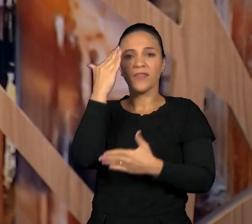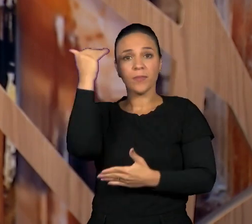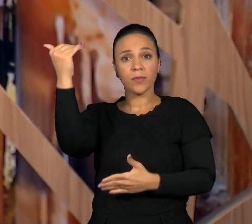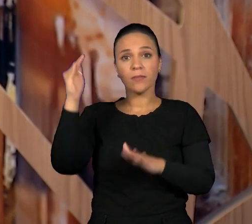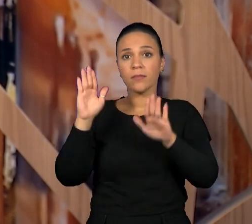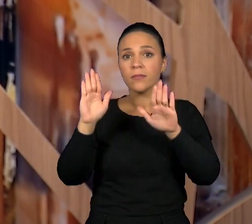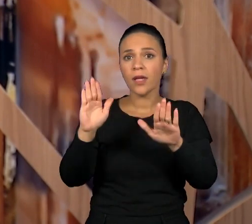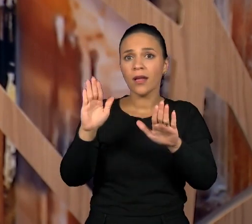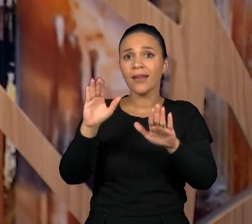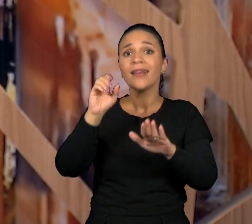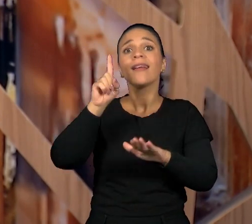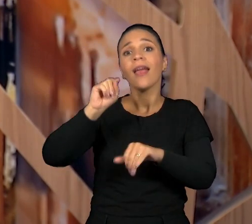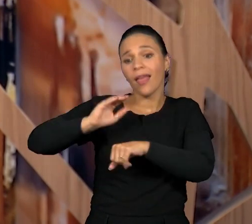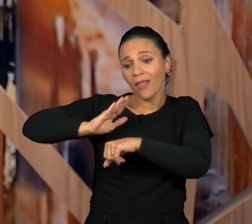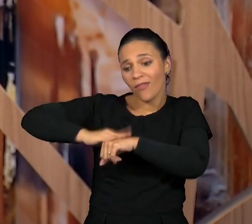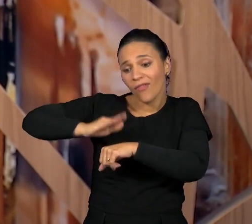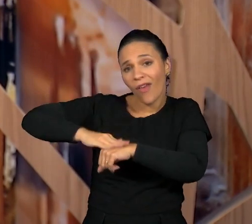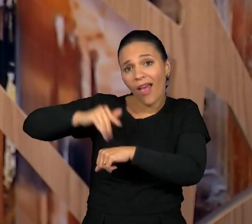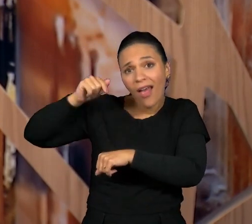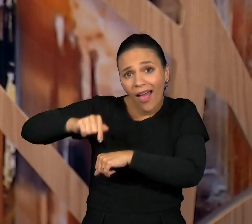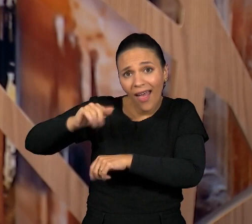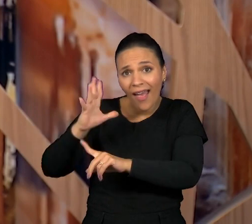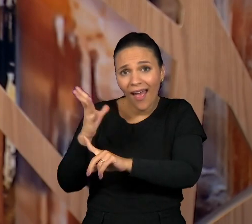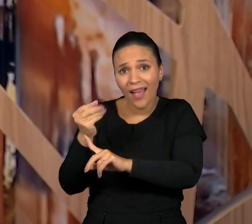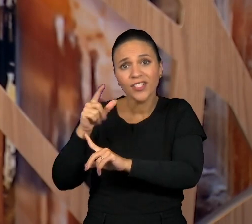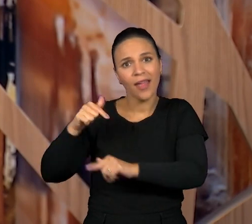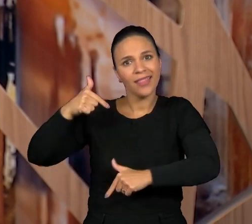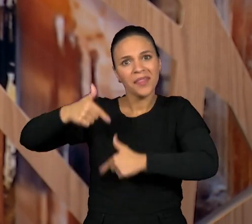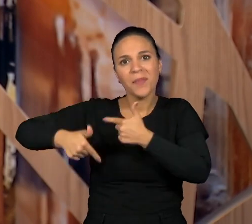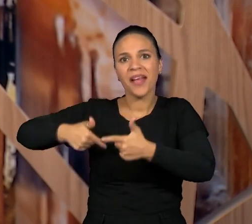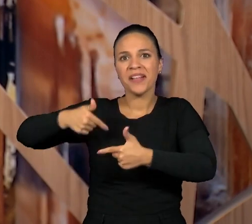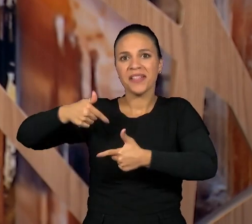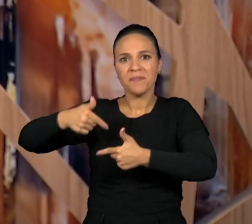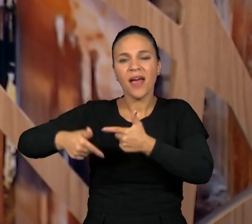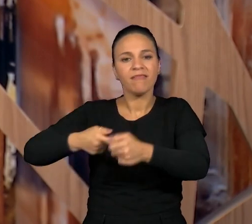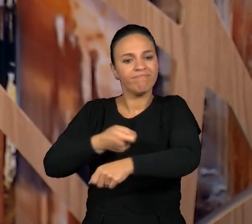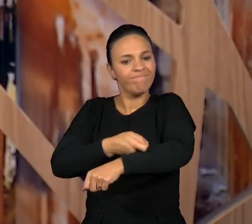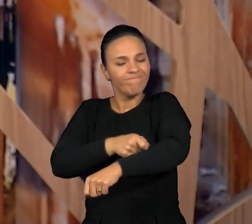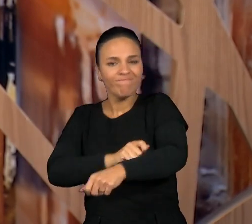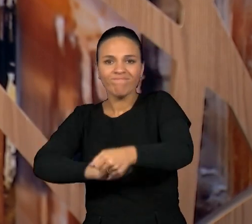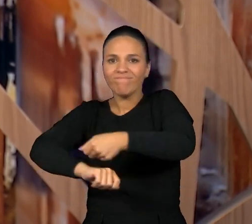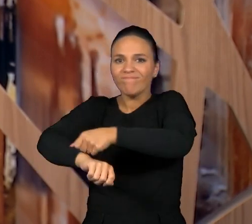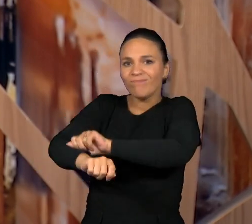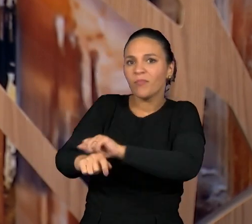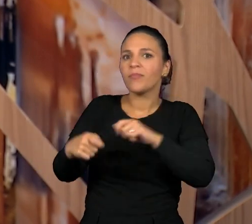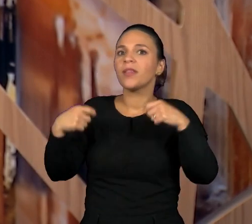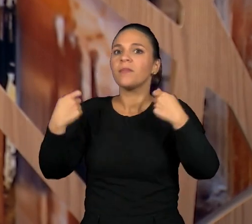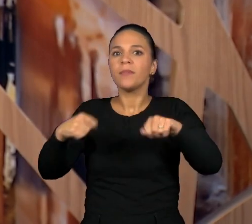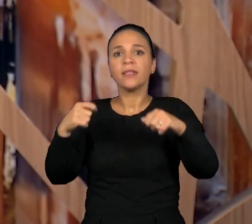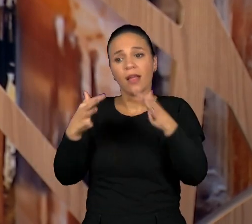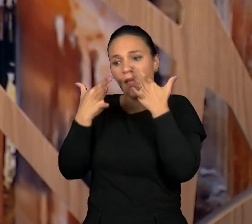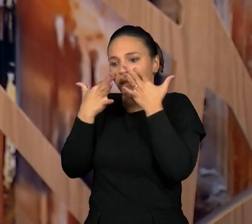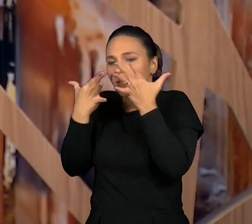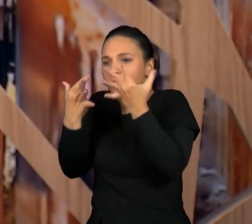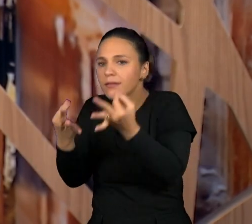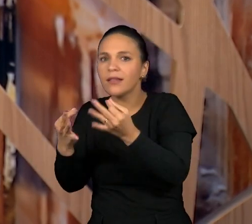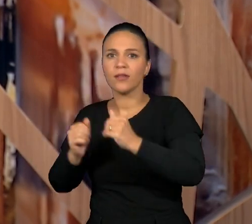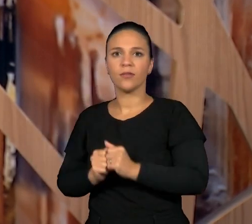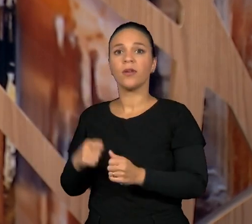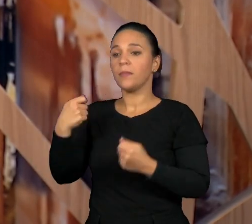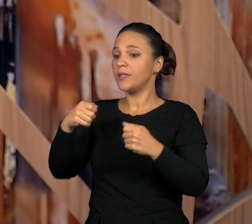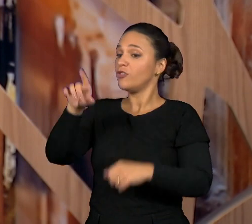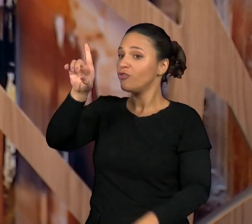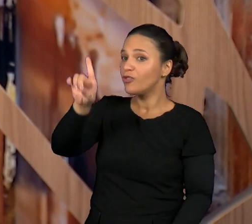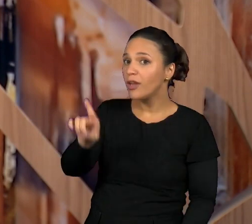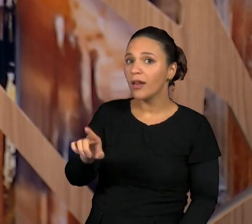quem realiza a arte é um trabalhador que precisa de atenção, que precisa de direitos,